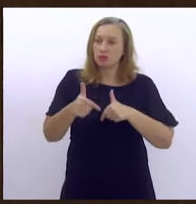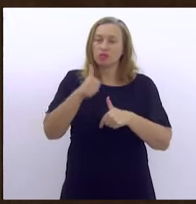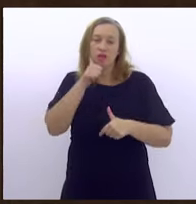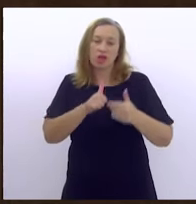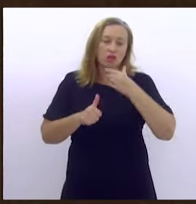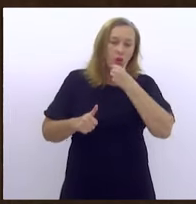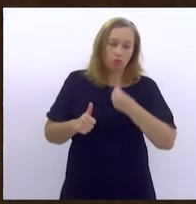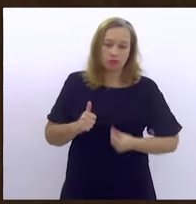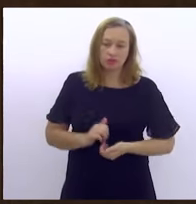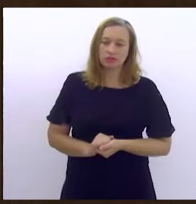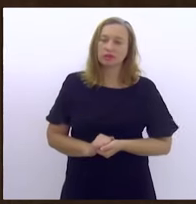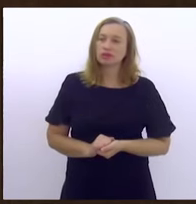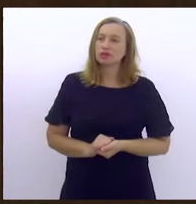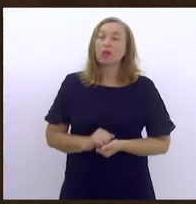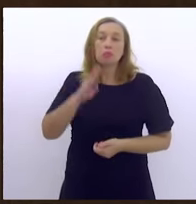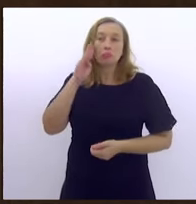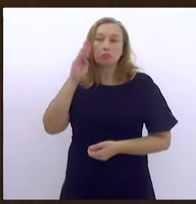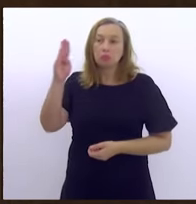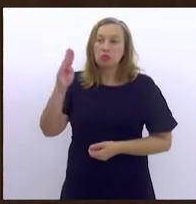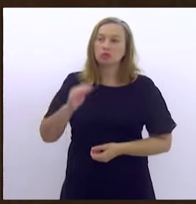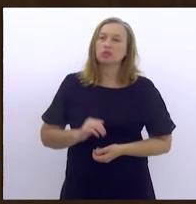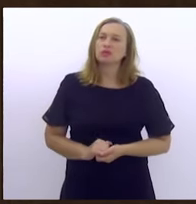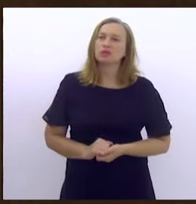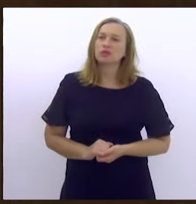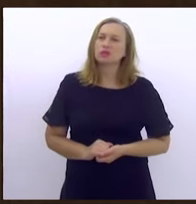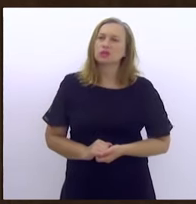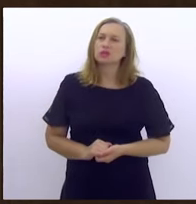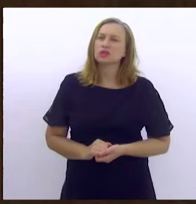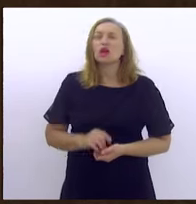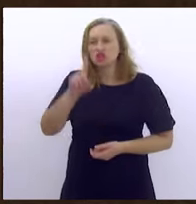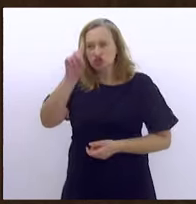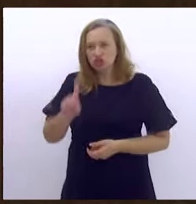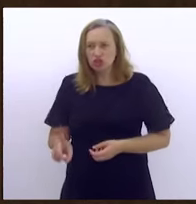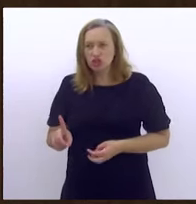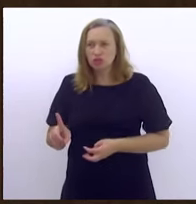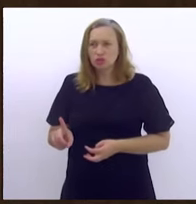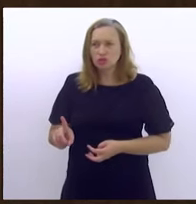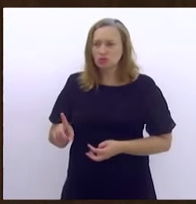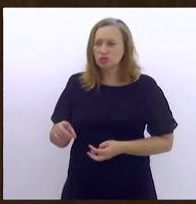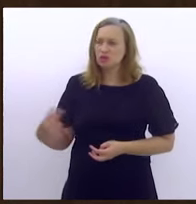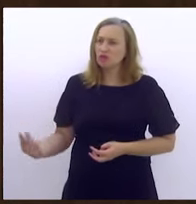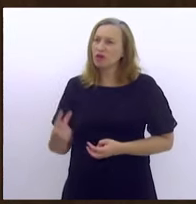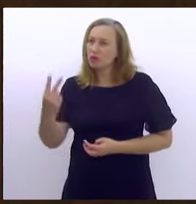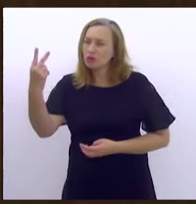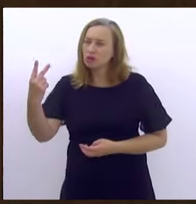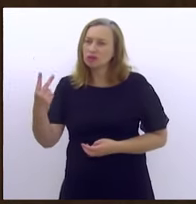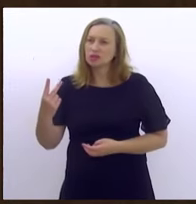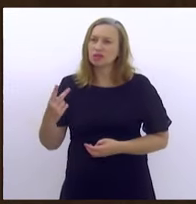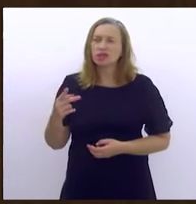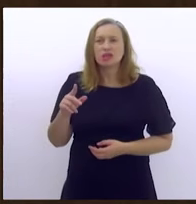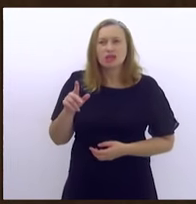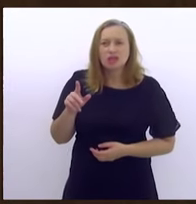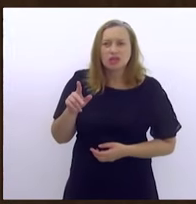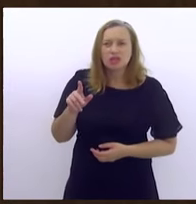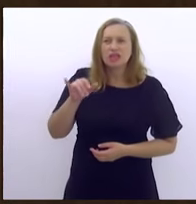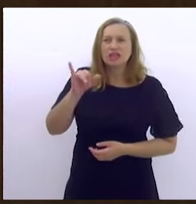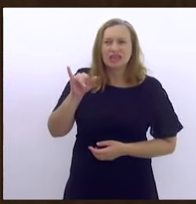trabalhadores e trabalhadoras, é fundamental garantir os seus direitos e os seus princípios, como é o caso da paridade, da